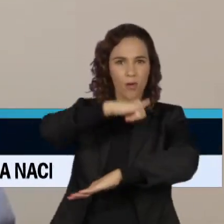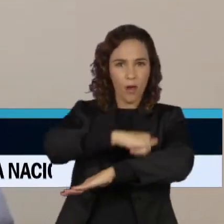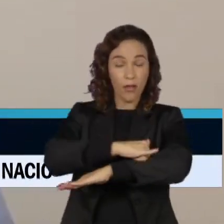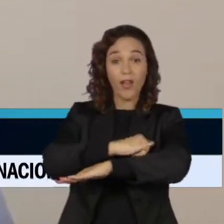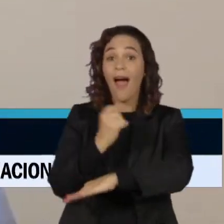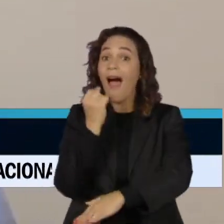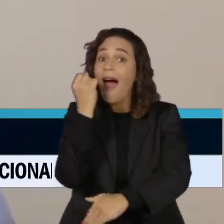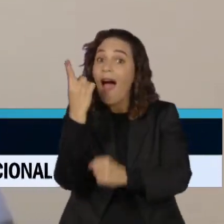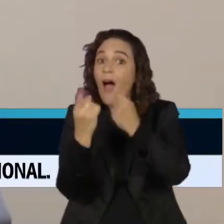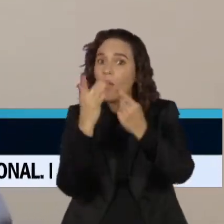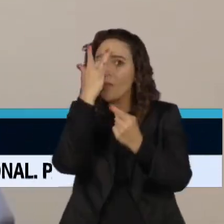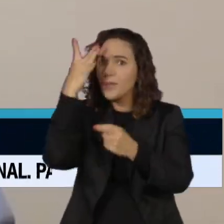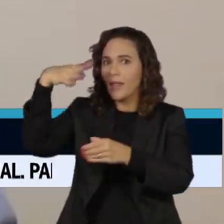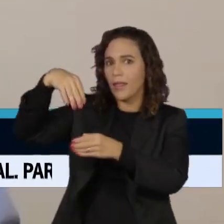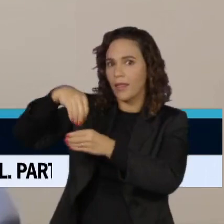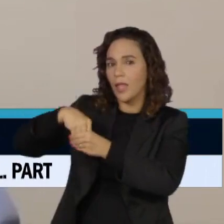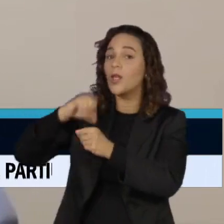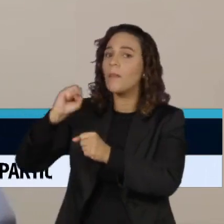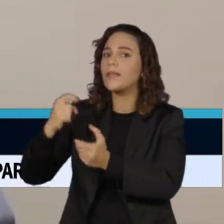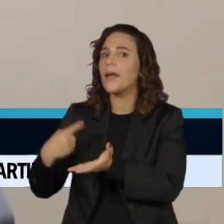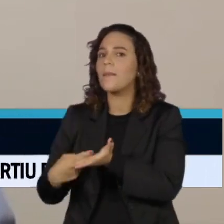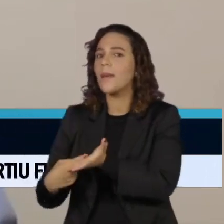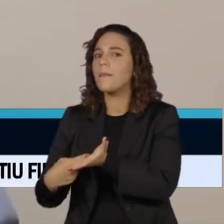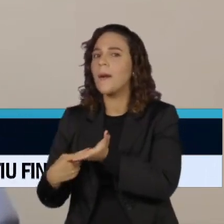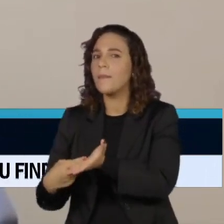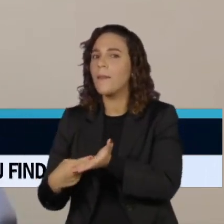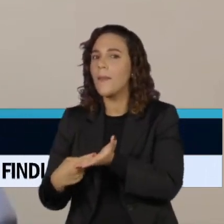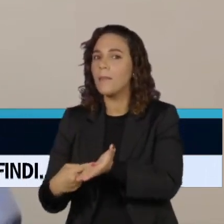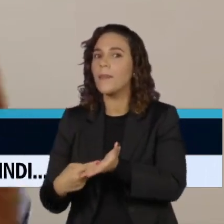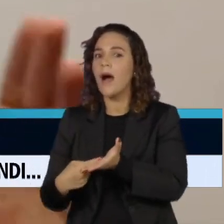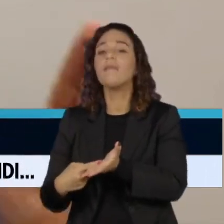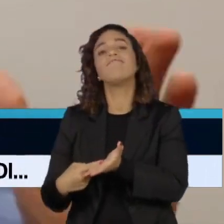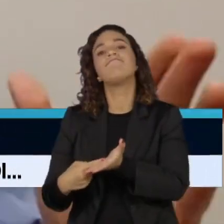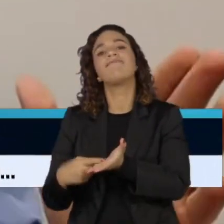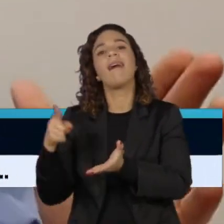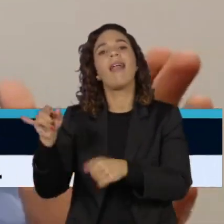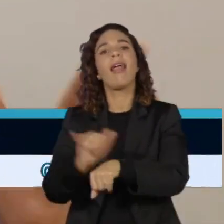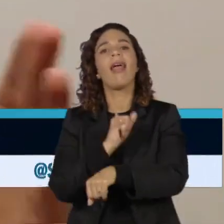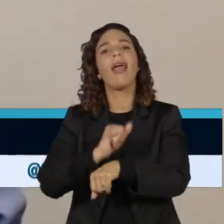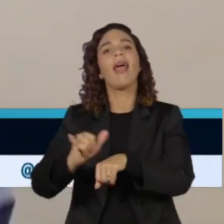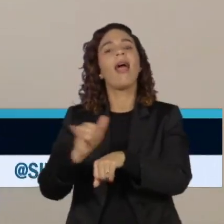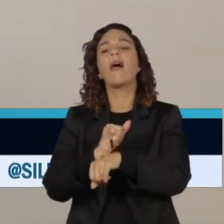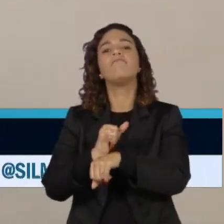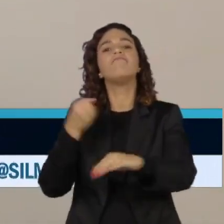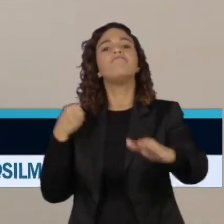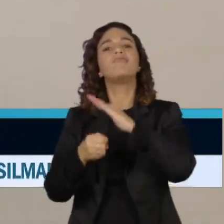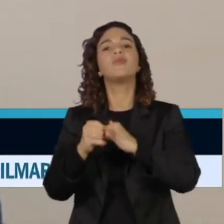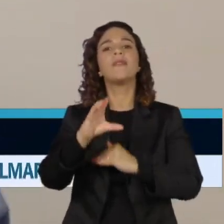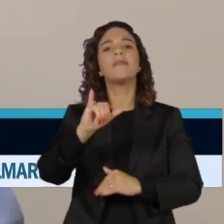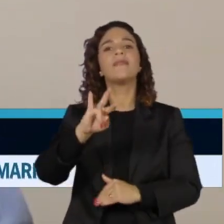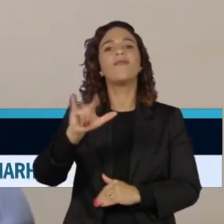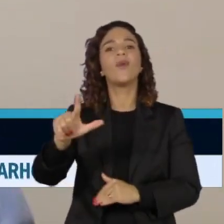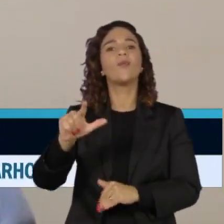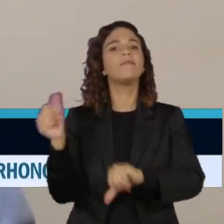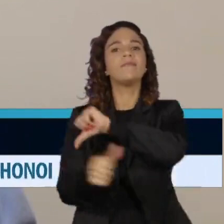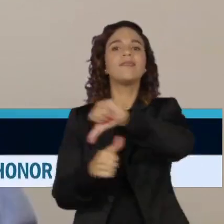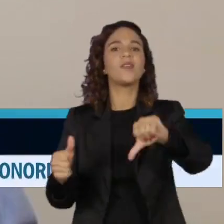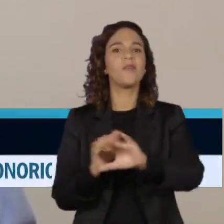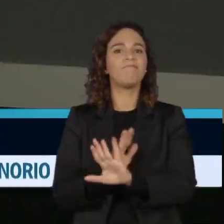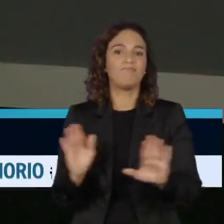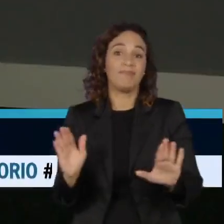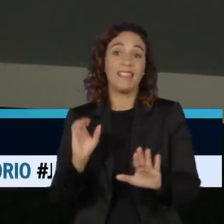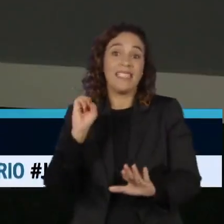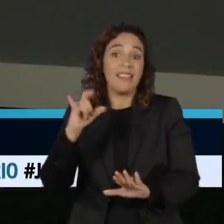dessas instituições tenham talvez planejado como um processo de um